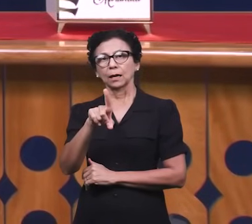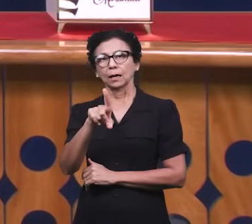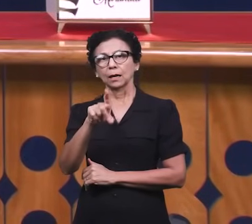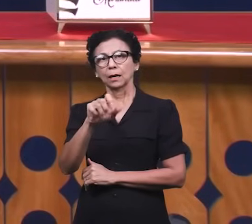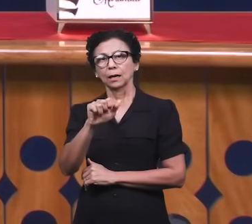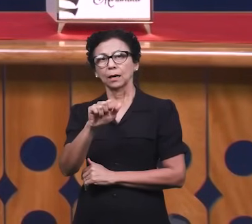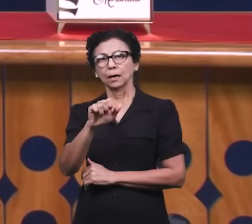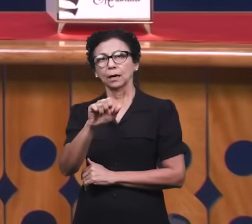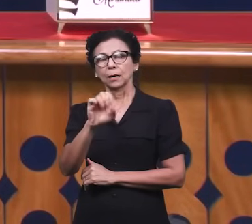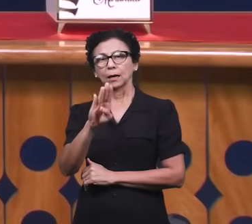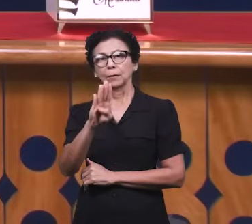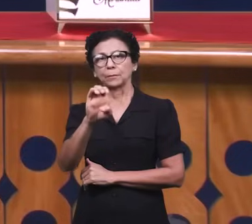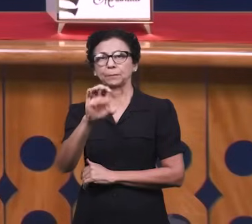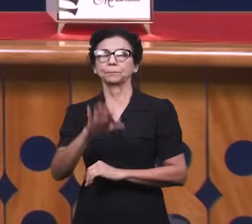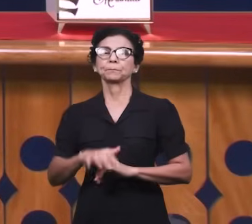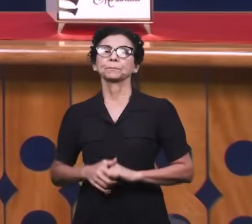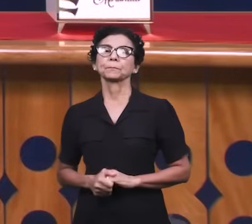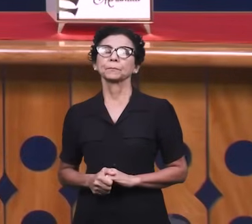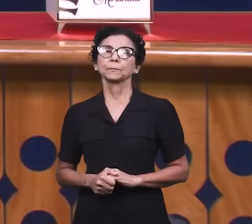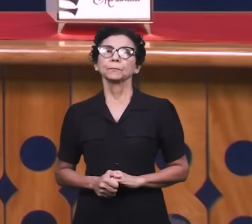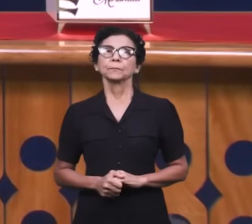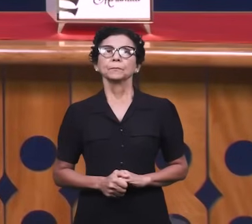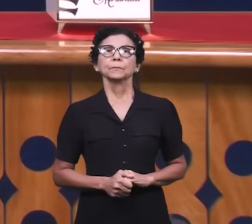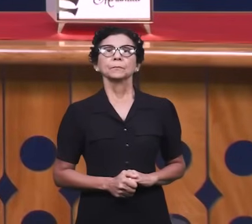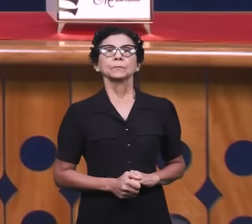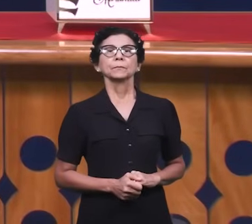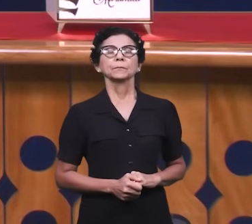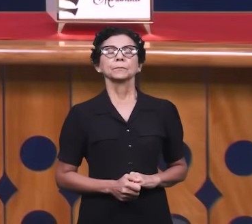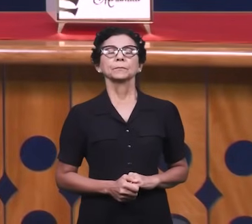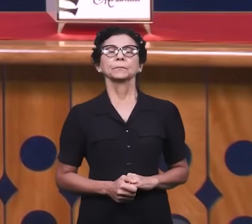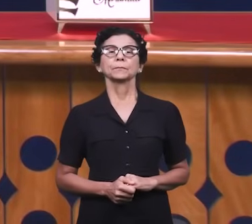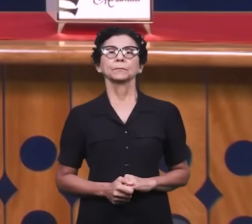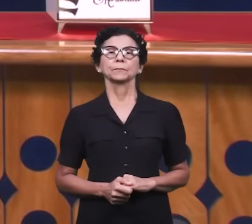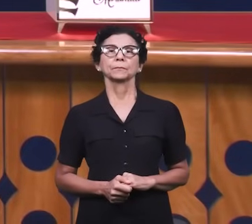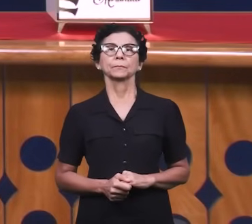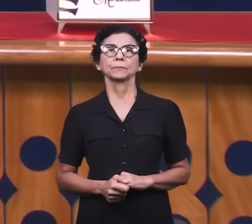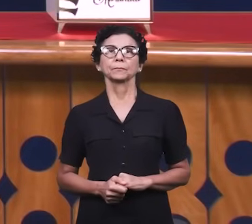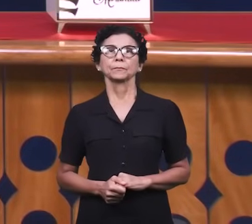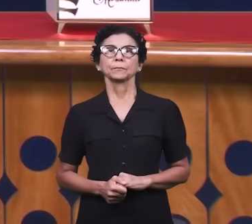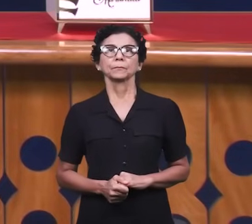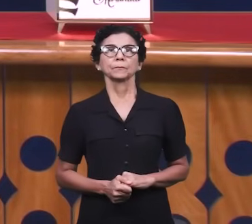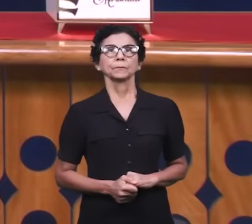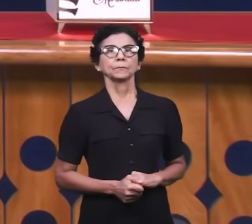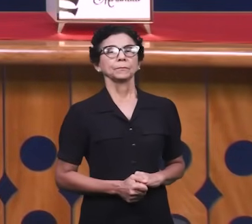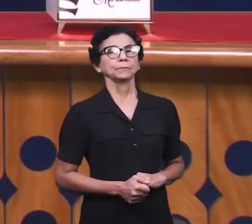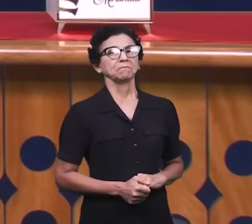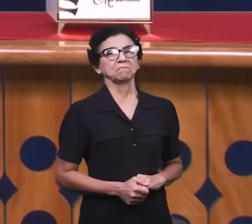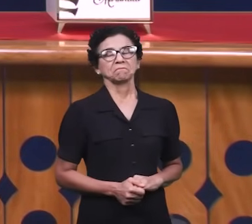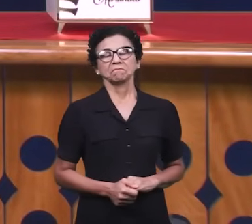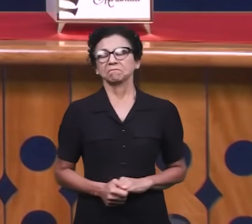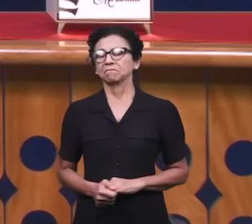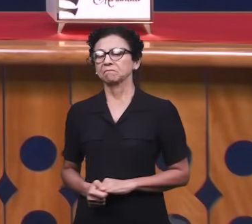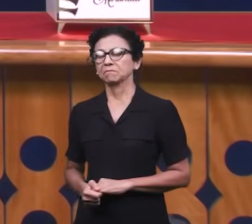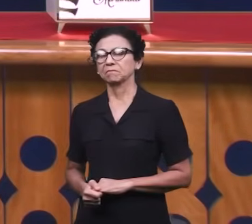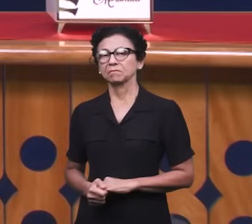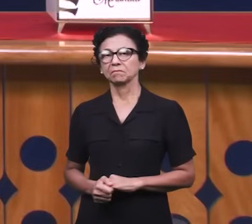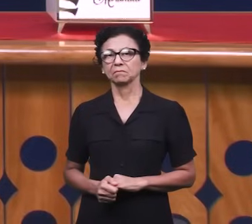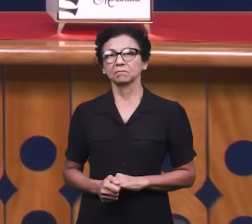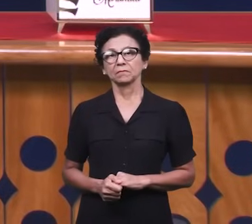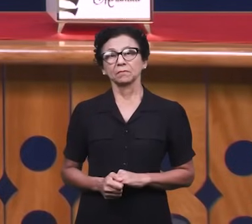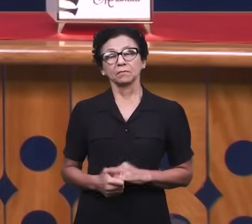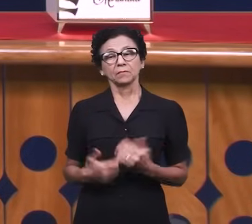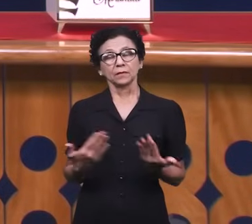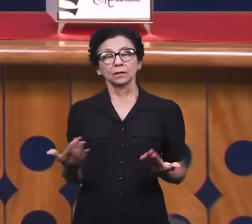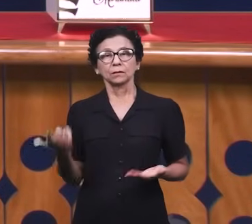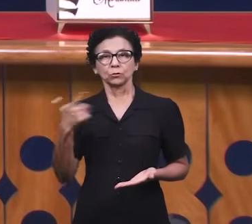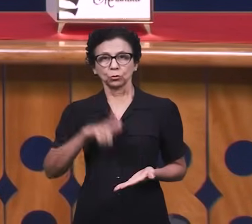eu vou repetir, que então Israel não estava convivendo com a presença de Deus. Eles